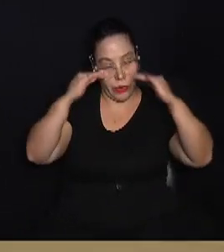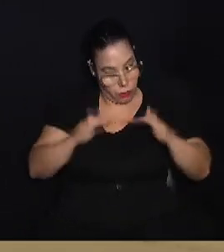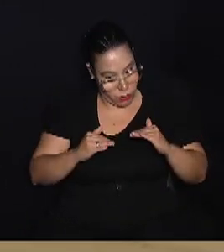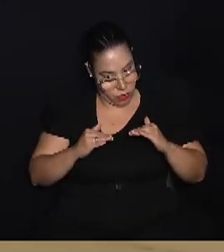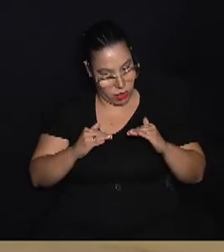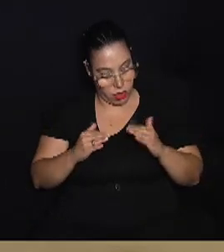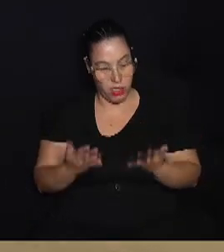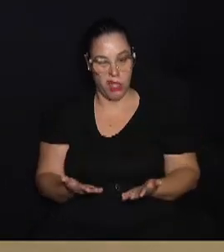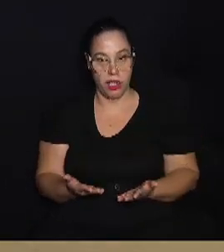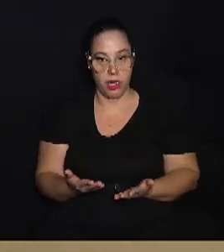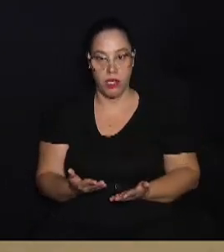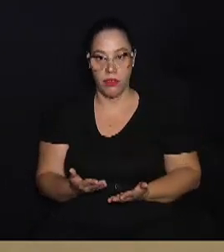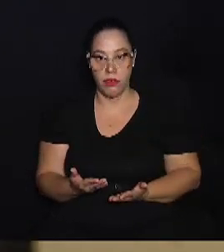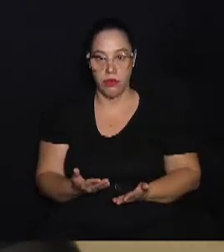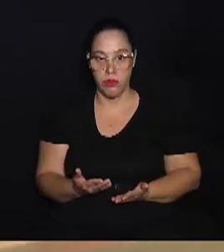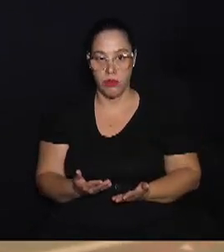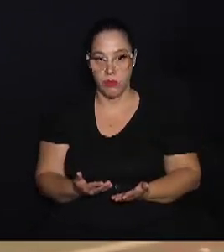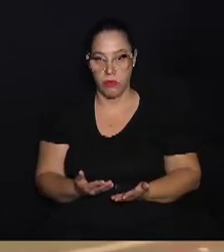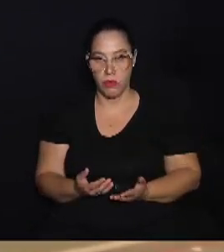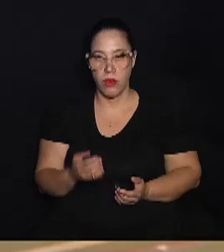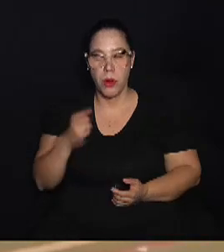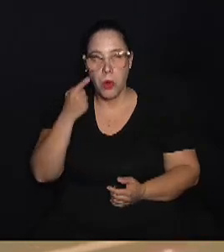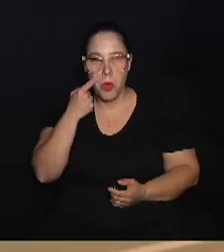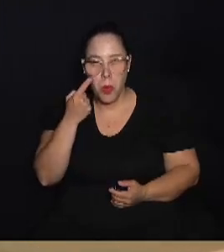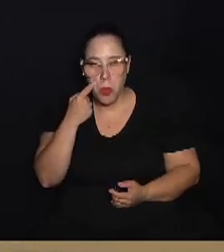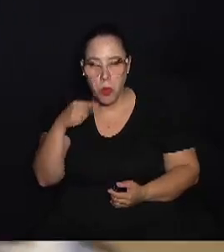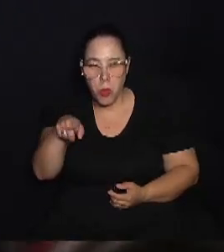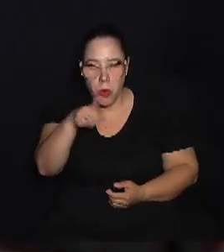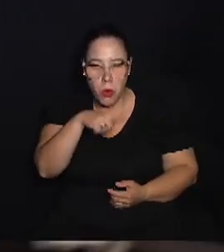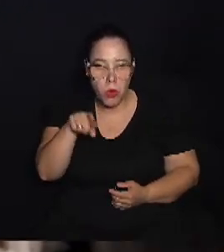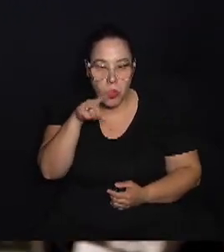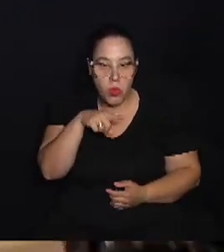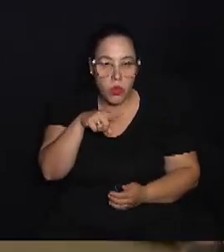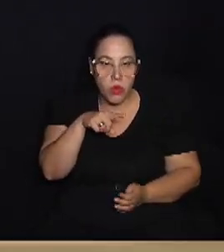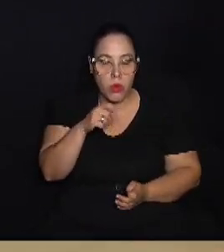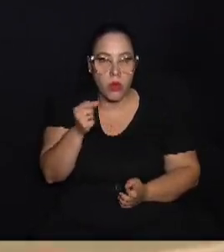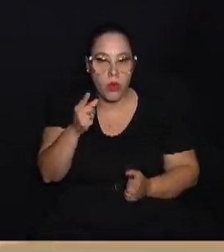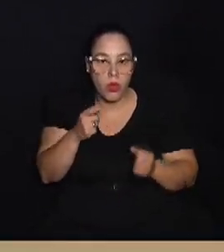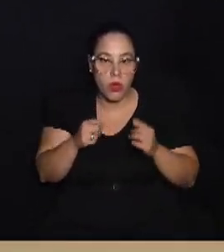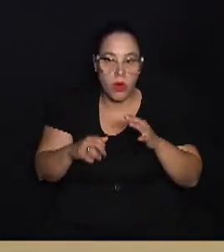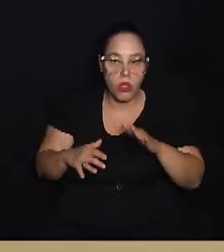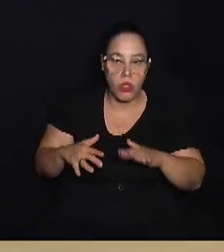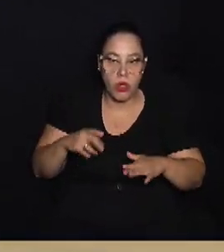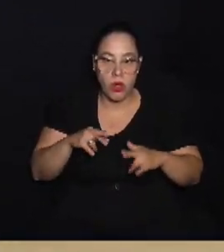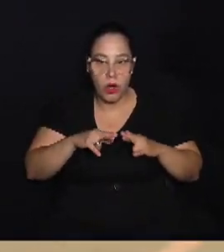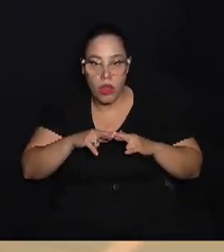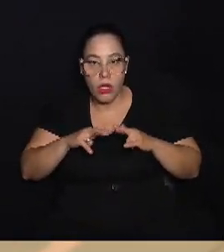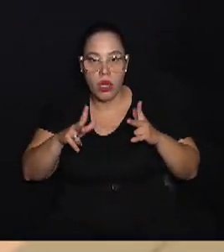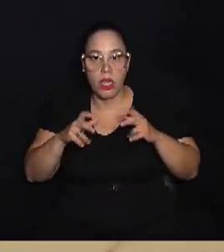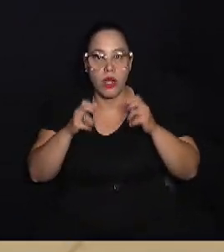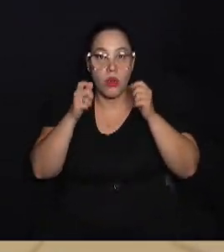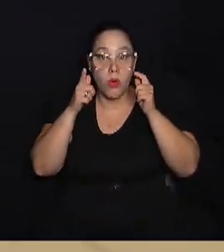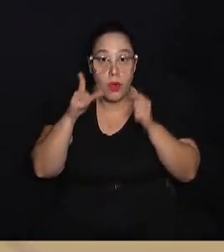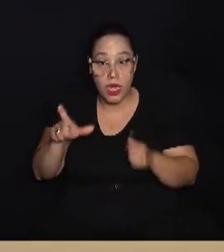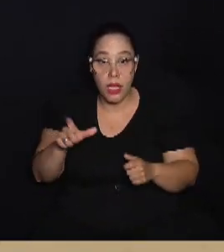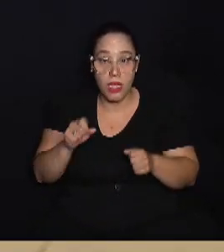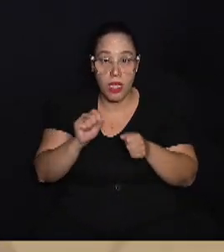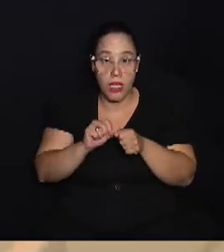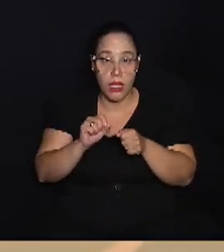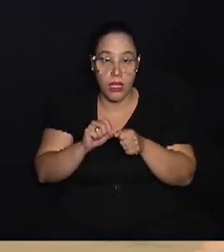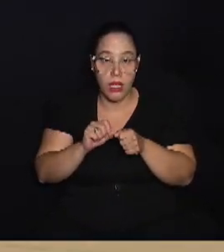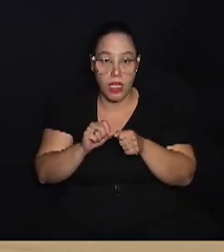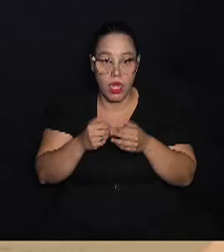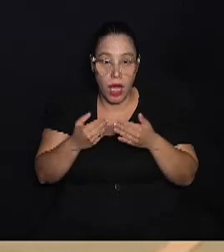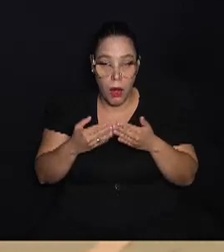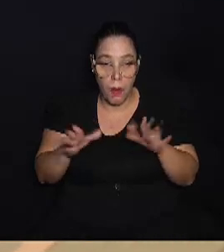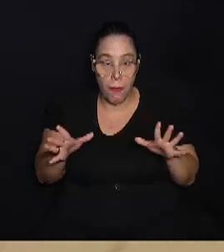funcional. Que, como vocês estão vendo aqui, todos os atletas têm uma quantidade de movimento diferente que eles conseguem fazer. Uns conseguem abrir e